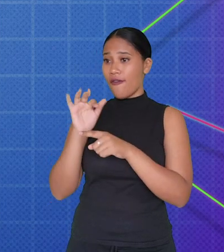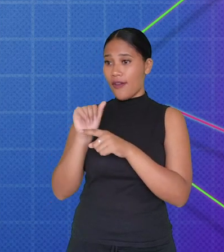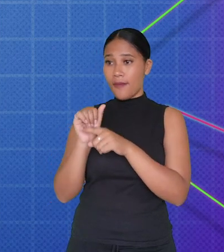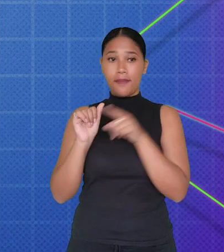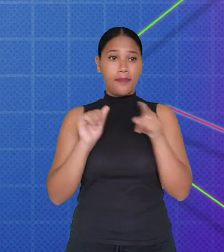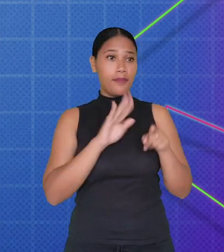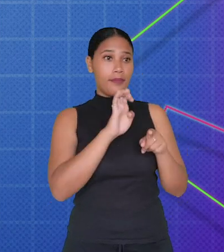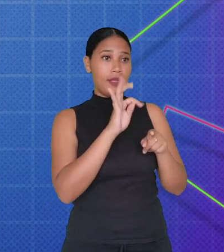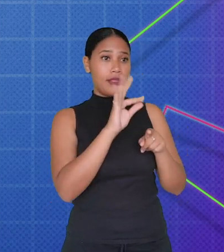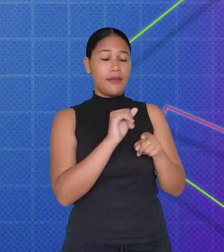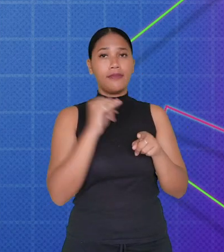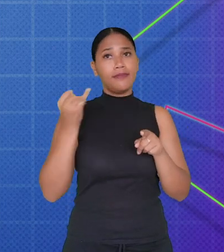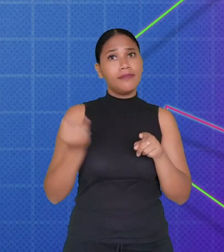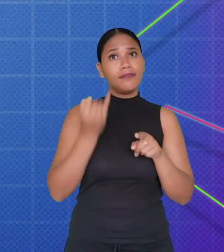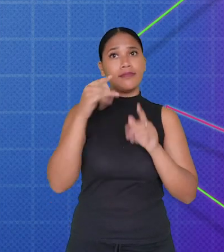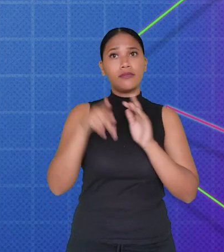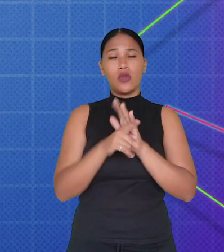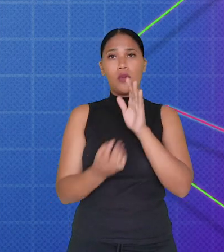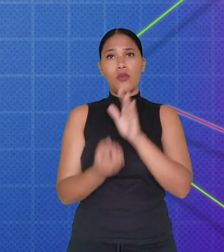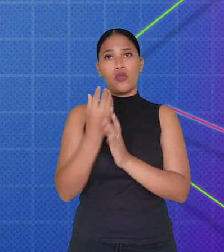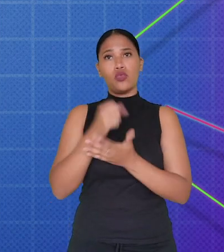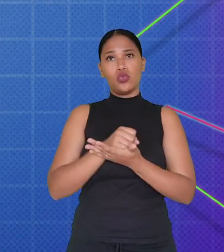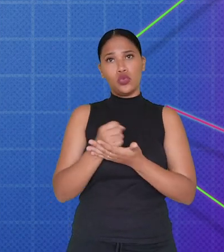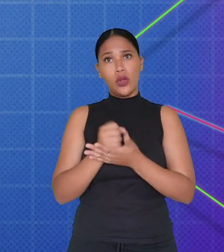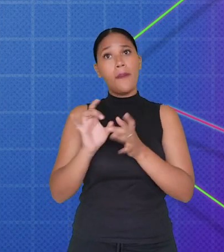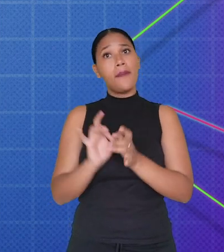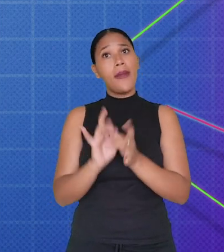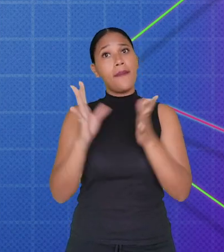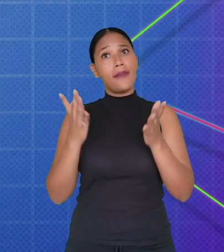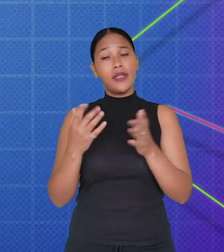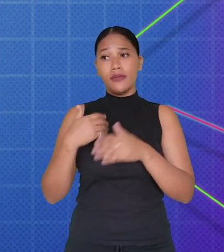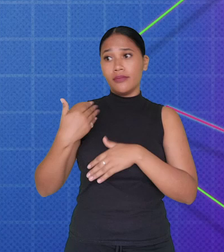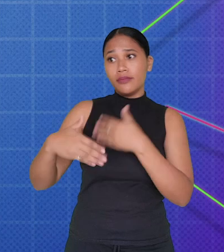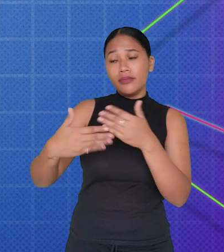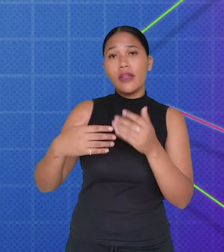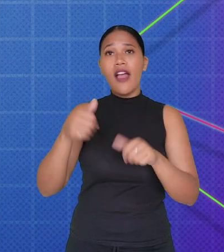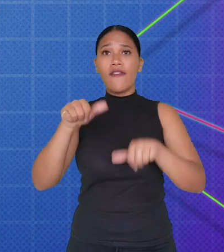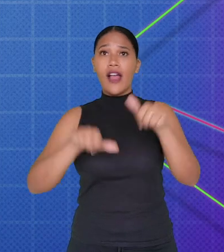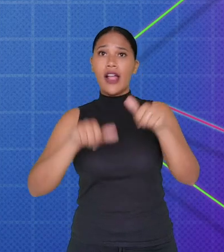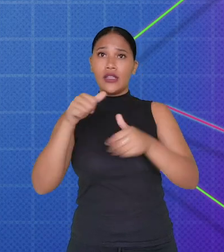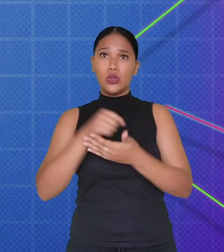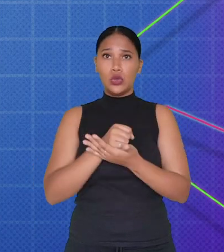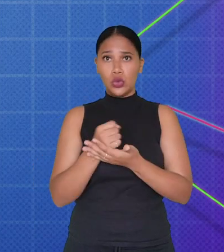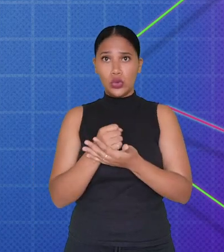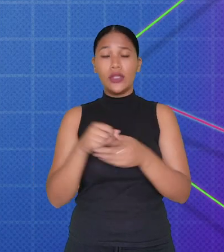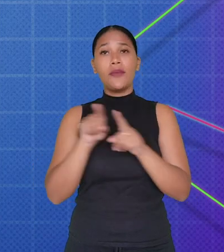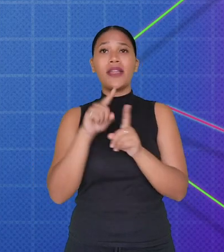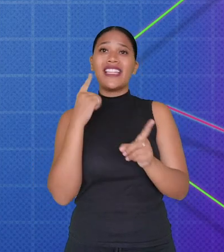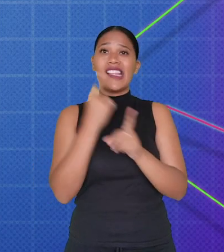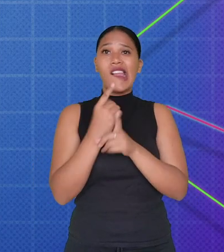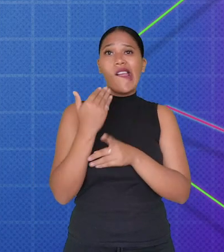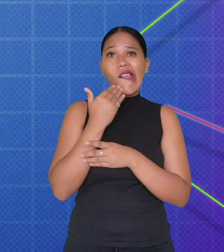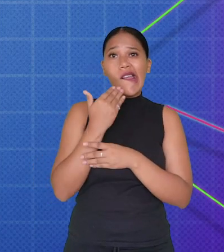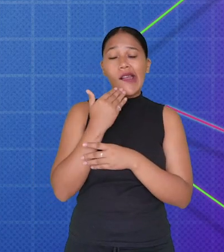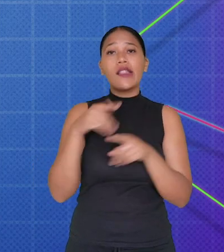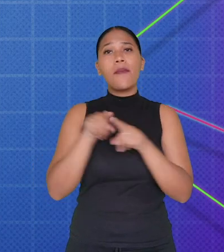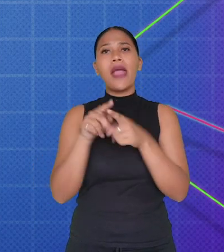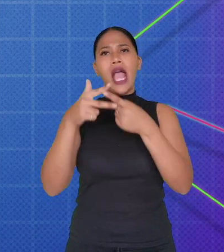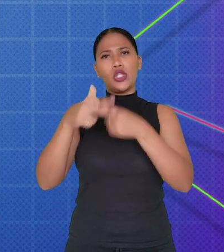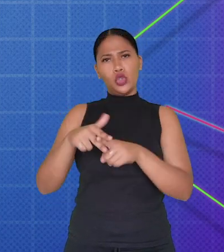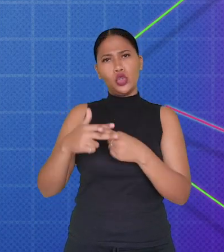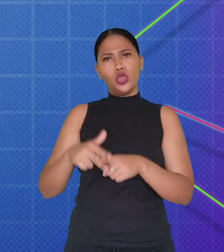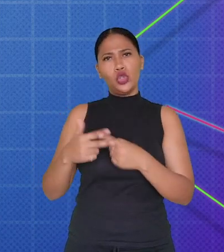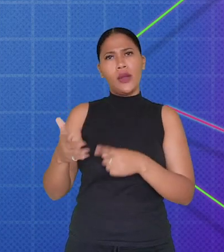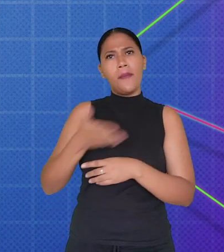de teste alfa e beta são etapas cruciais no desenvolvimento de um jogo que permitem que os desenvolvedores avaliam o jogo identifica em bugs